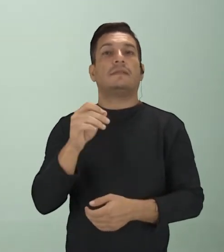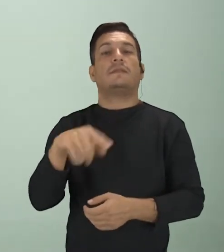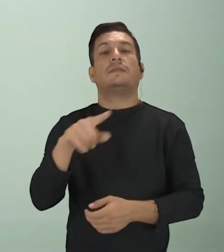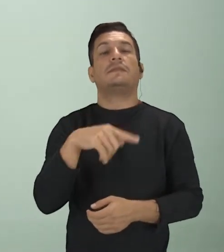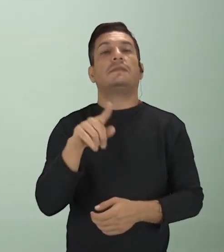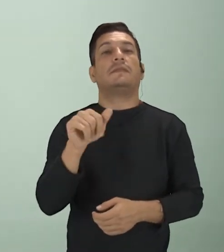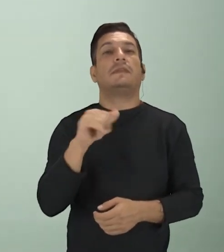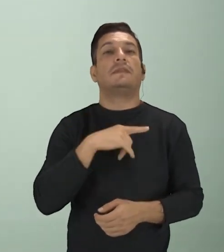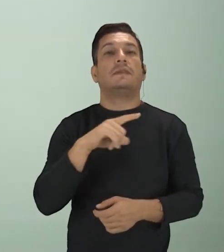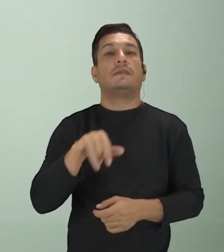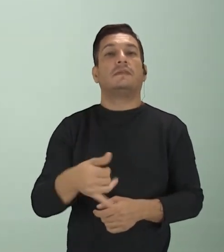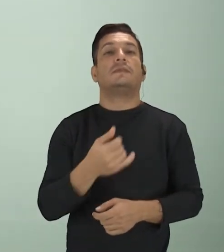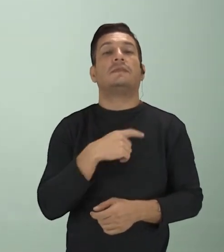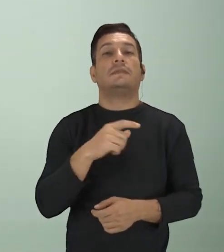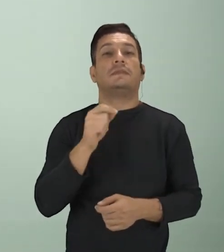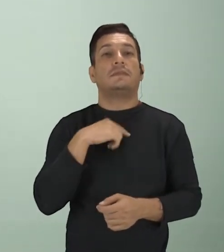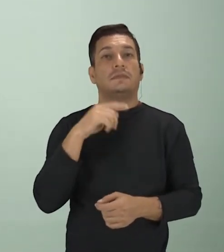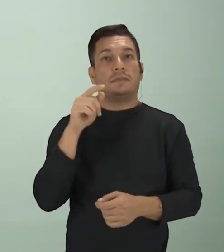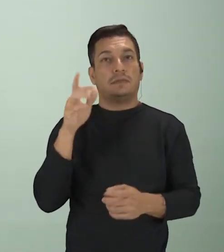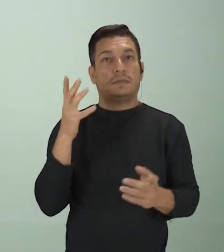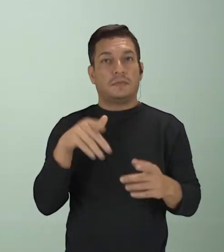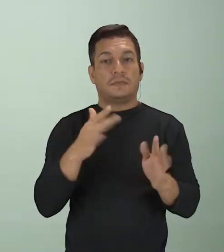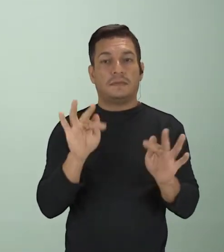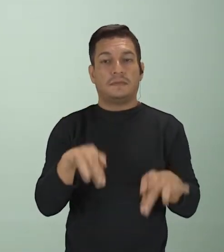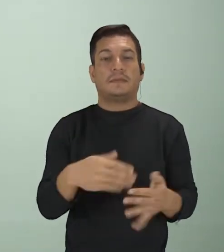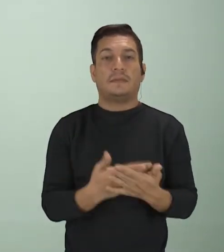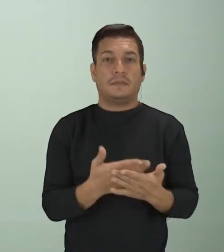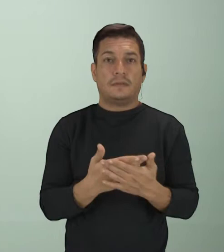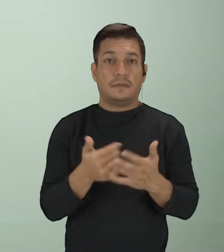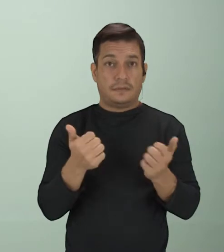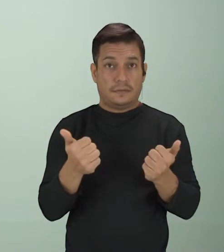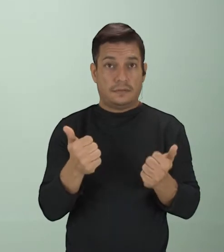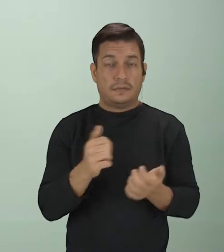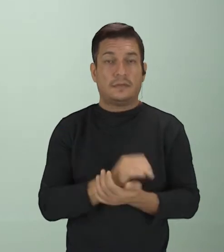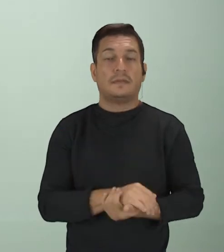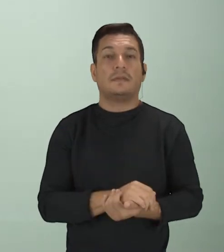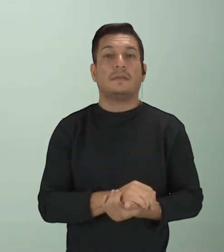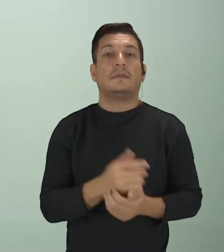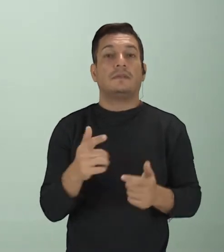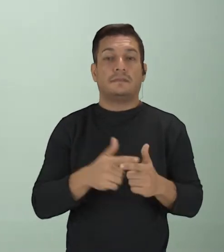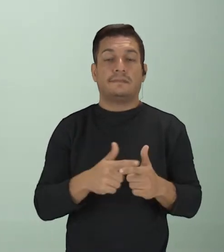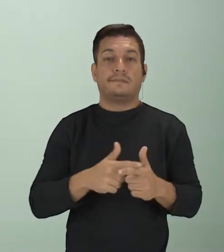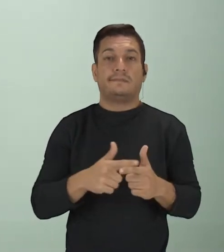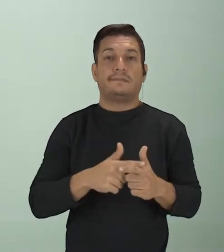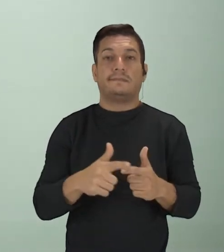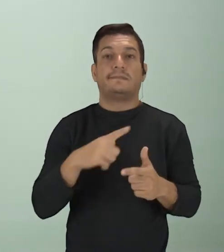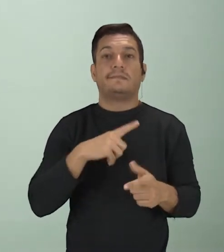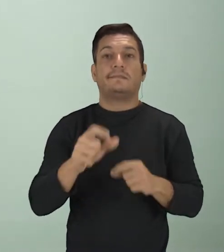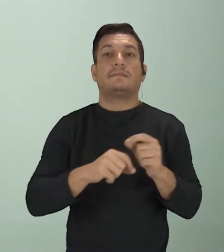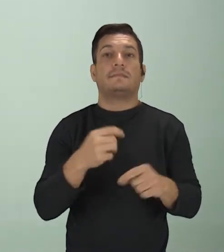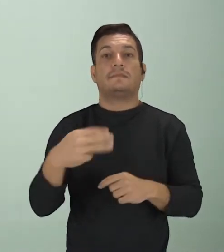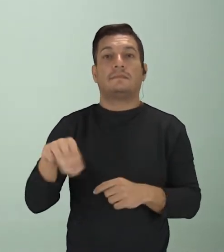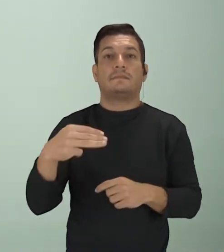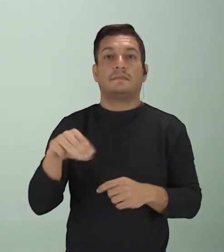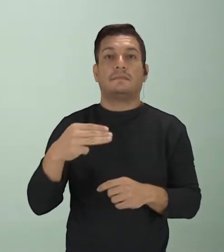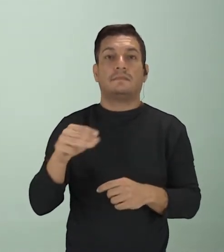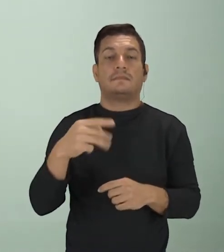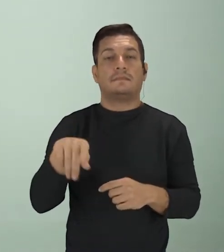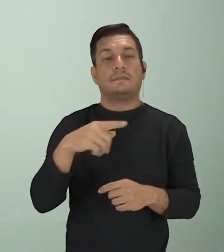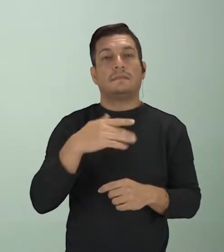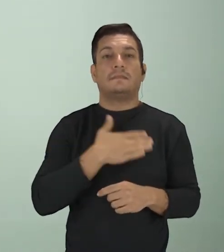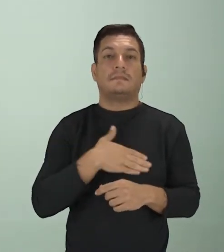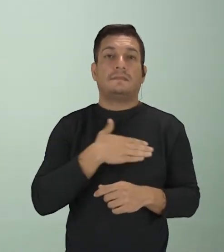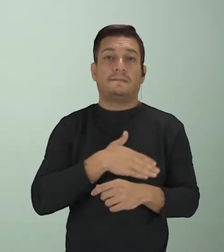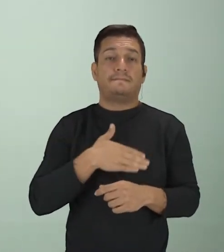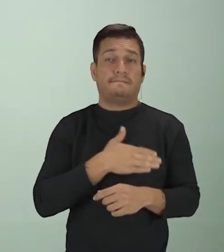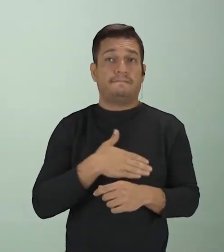vai realmente ter uma outra visão depois que acabar essa aula. Pode ser? Então, situações, problemas que envolvem matemática. Com certeza você vai